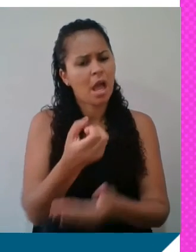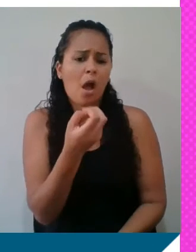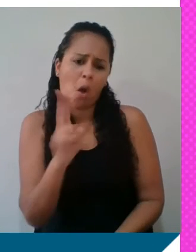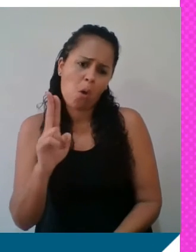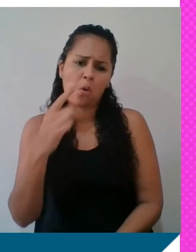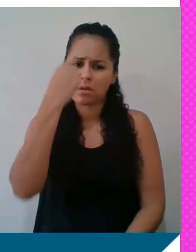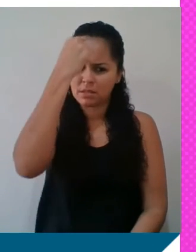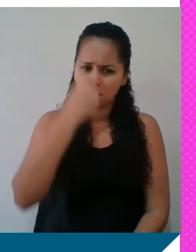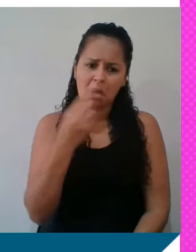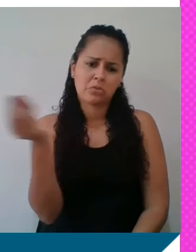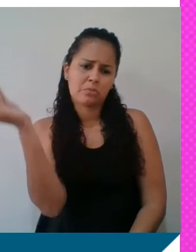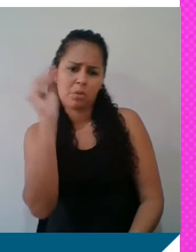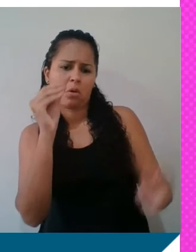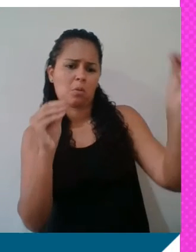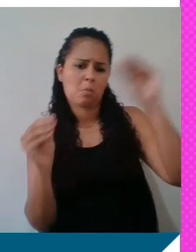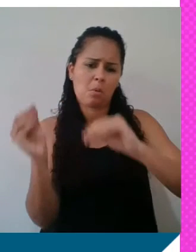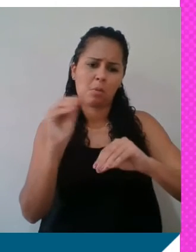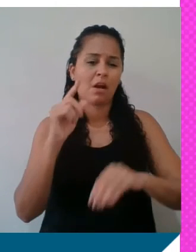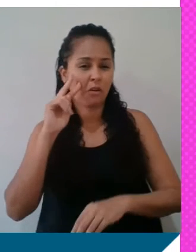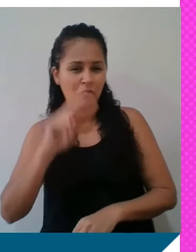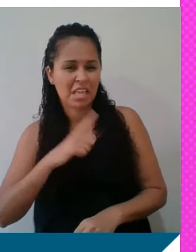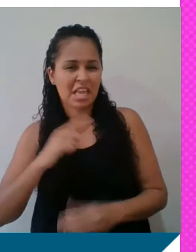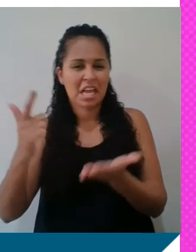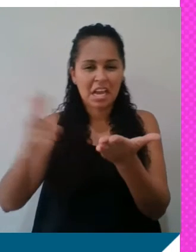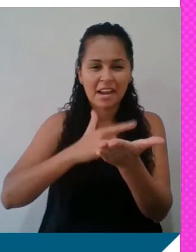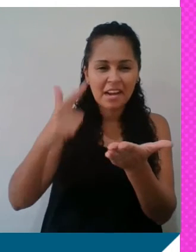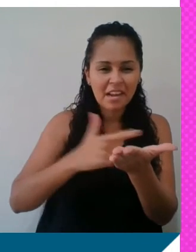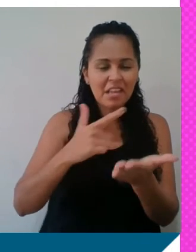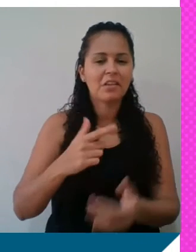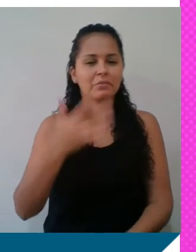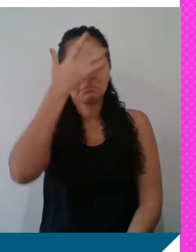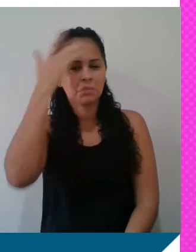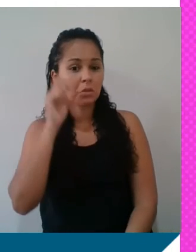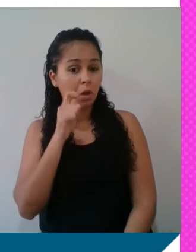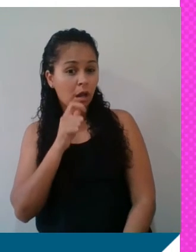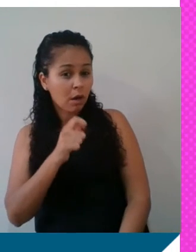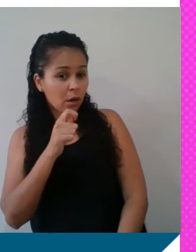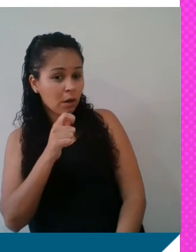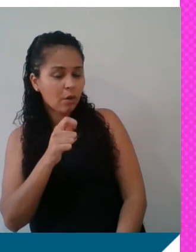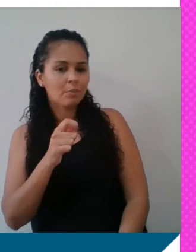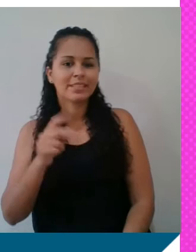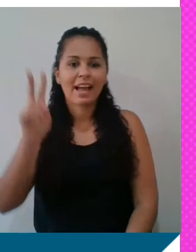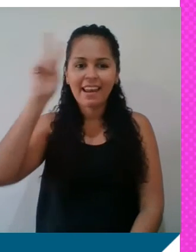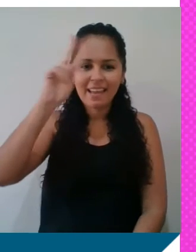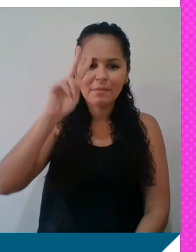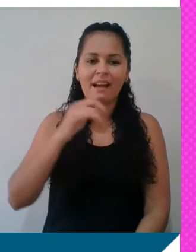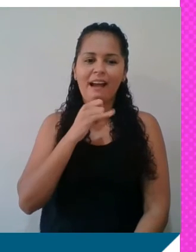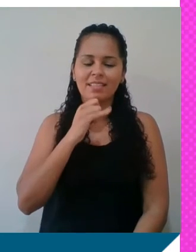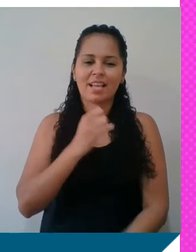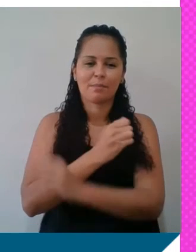Você está vendo aí que aparece ali um livro, né, uma pessoa com uma lupa. Você pode adicionar imagens que te lembrem aquele tópico, né? Então, por